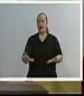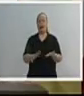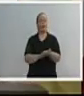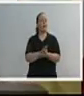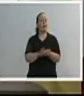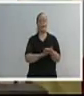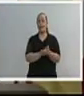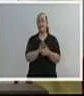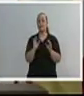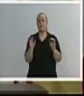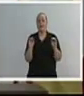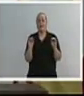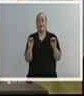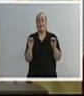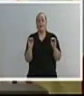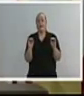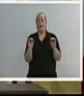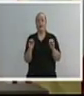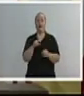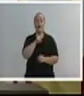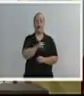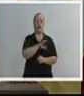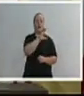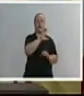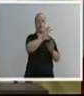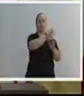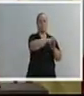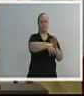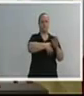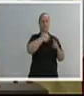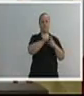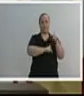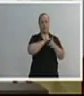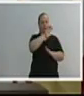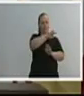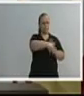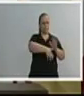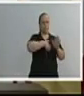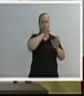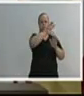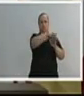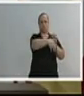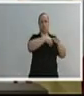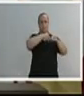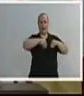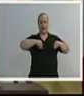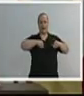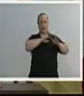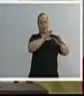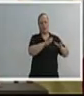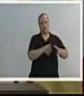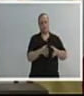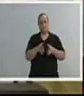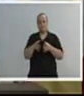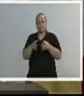tira a areia pelo preço da areia que ele vende. Porque ele vende a areia, ele vende o material